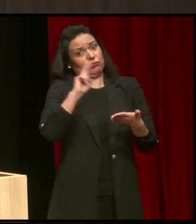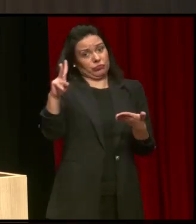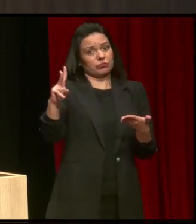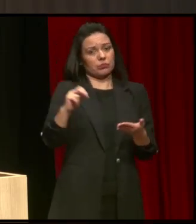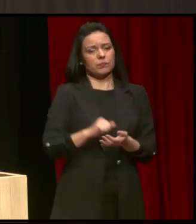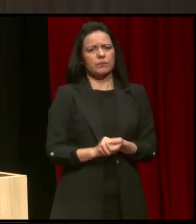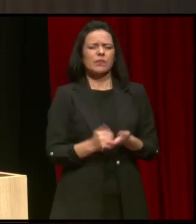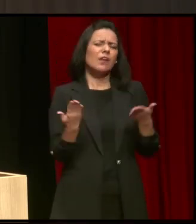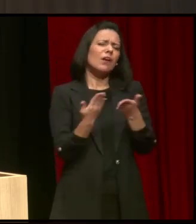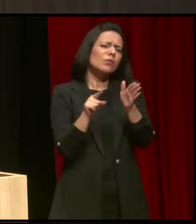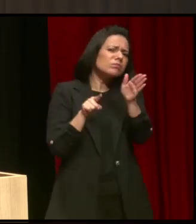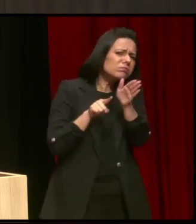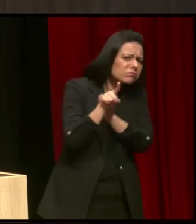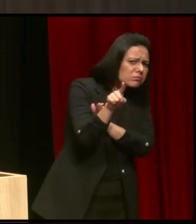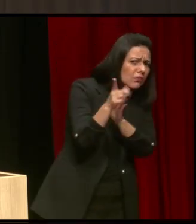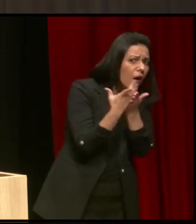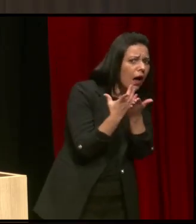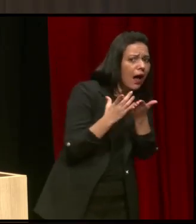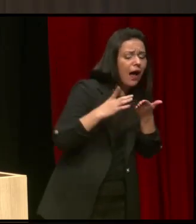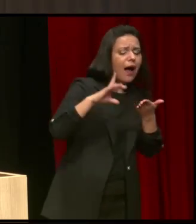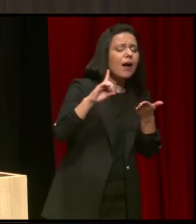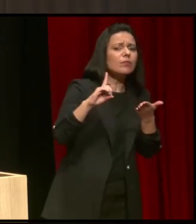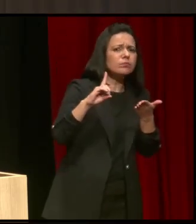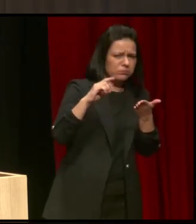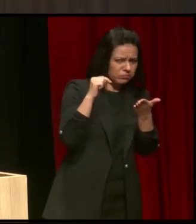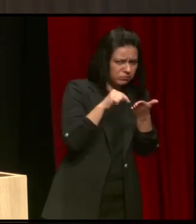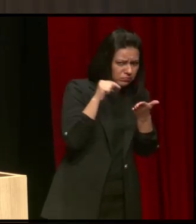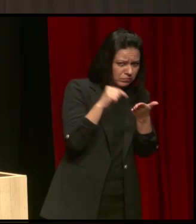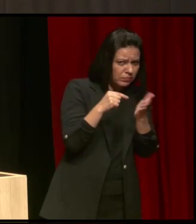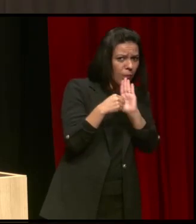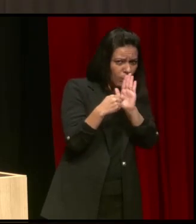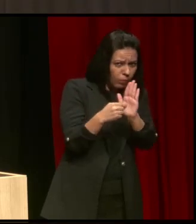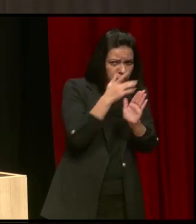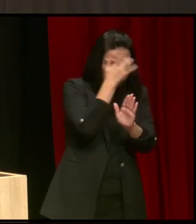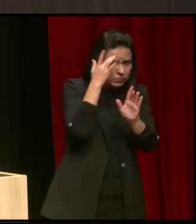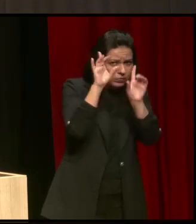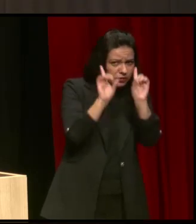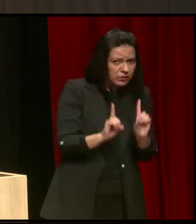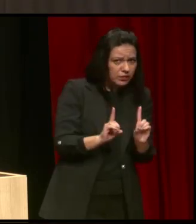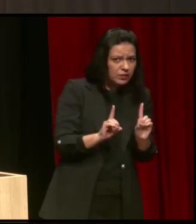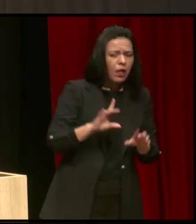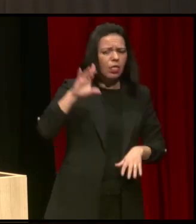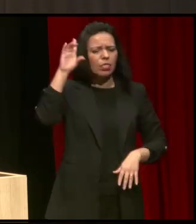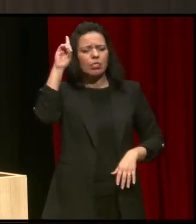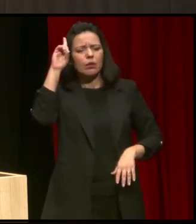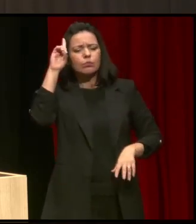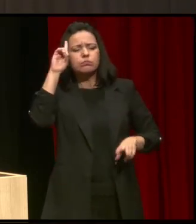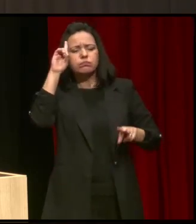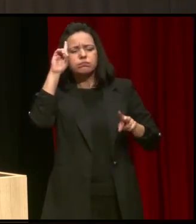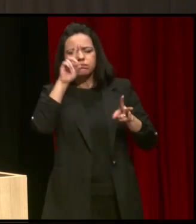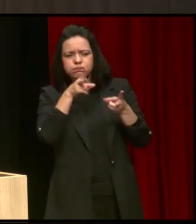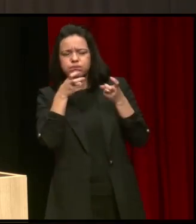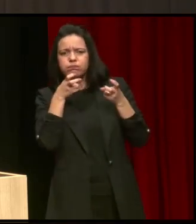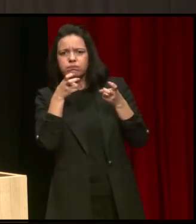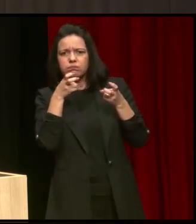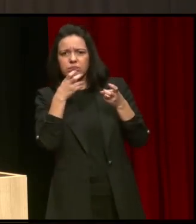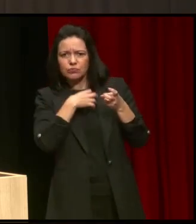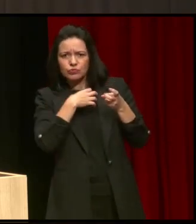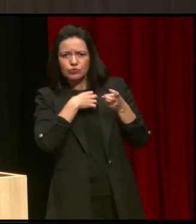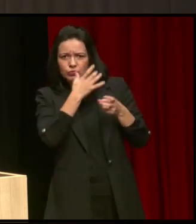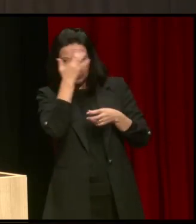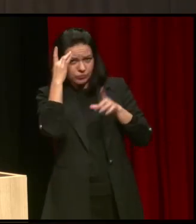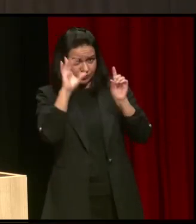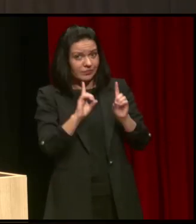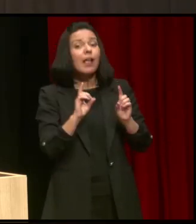Aí a grande pergunta é, a Bíblia fala de pessoas com deficiência? Deus se preocupa com pessoas com deficiência? Lógico, ele se preocupa